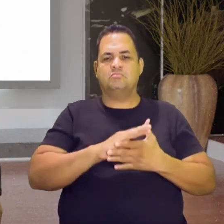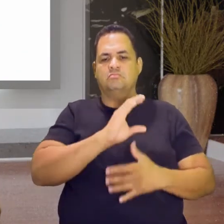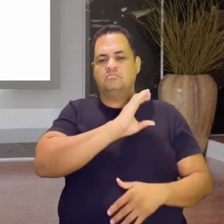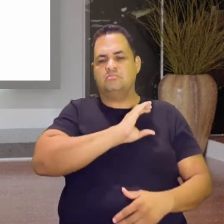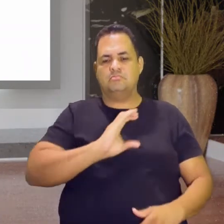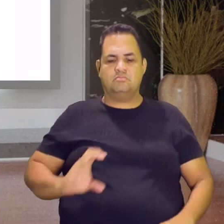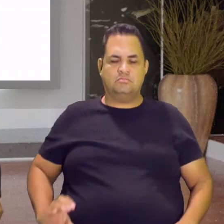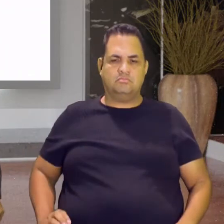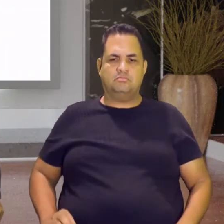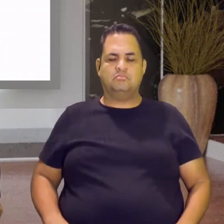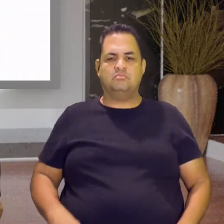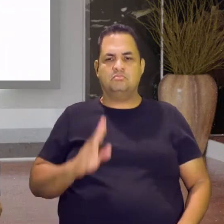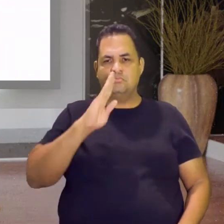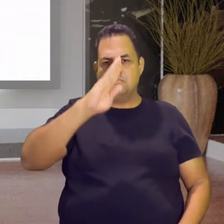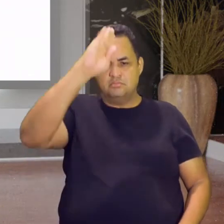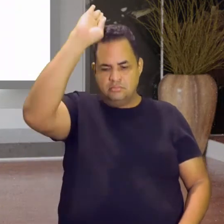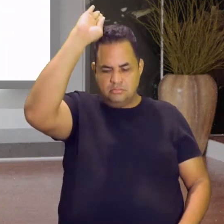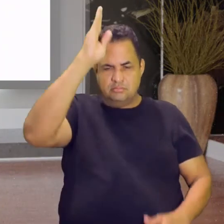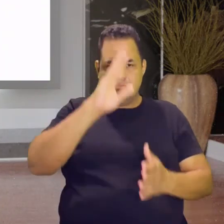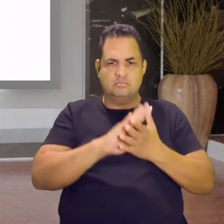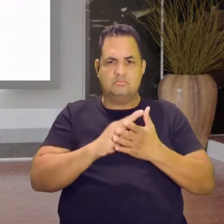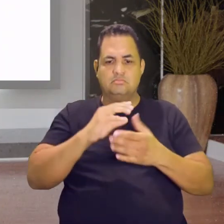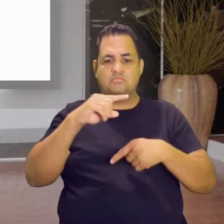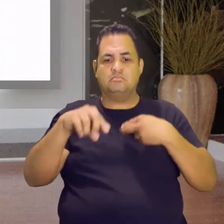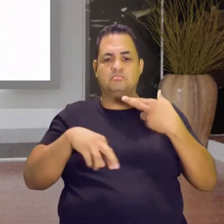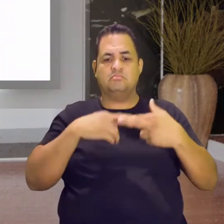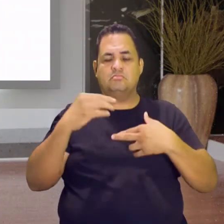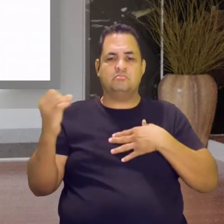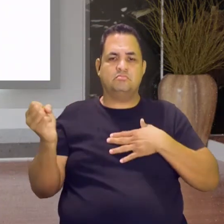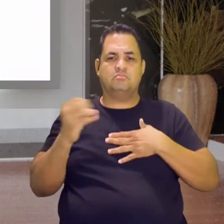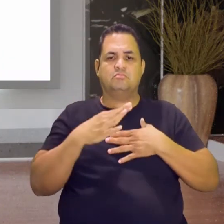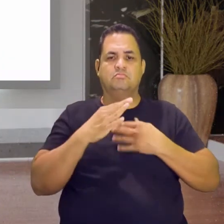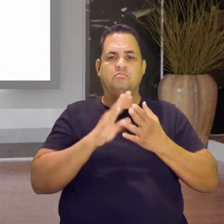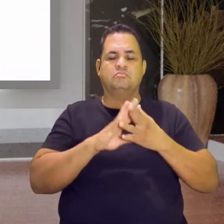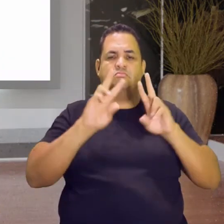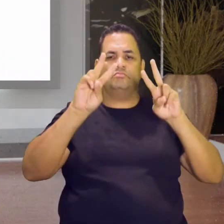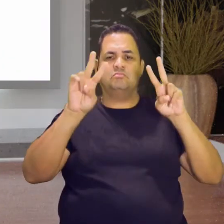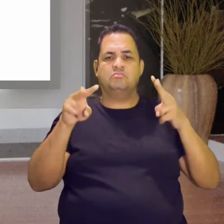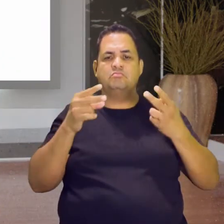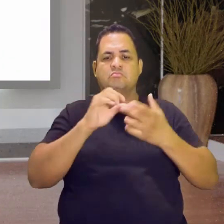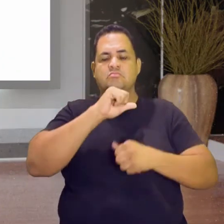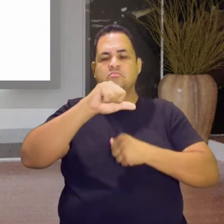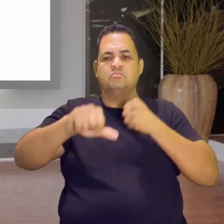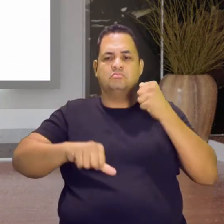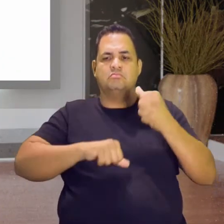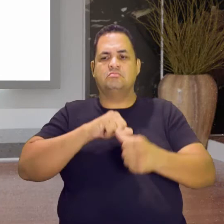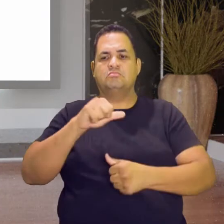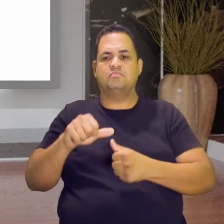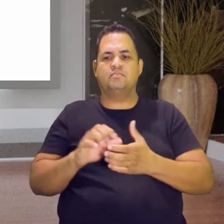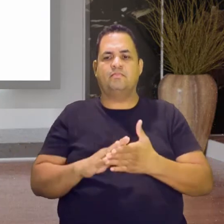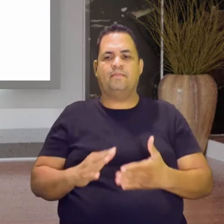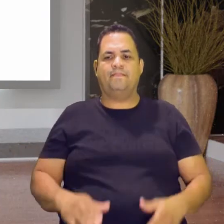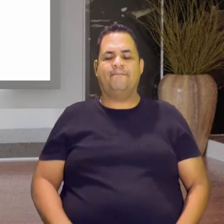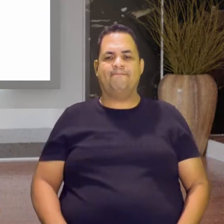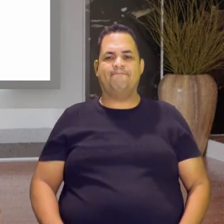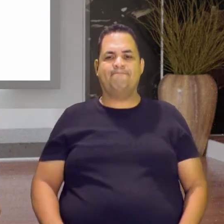Igreja Católica Romana. E com o Renascimento, esses temas, né, mudaram. Então, no